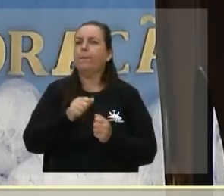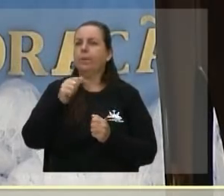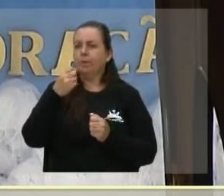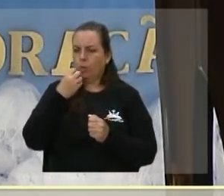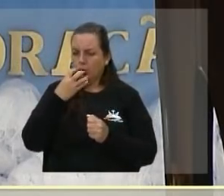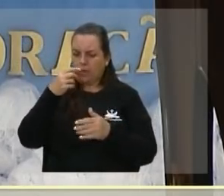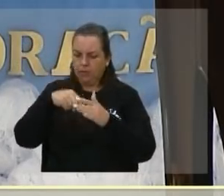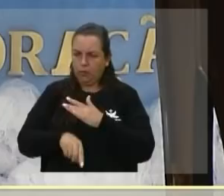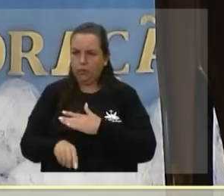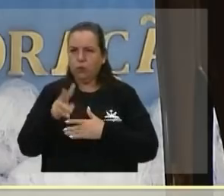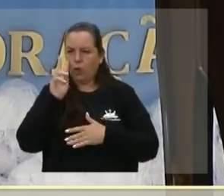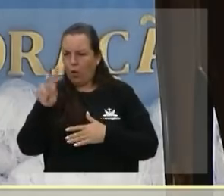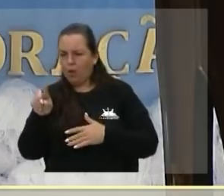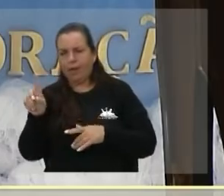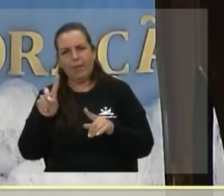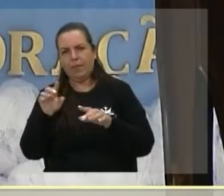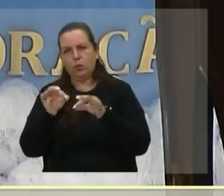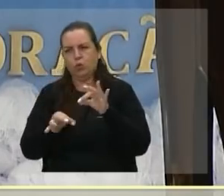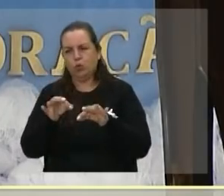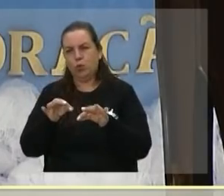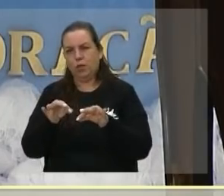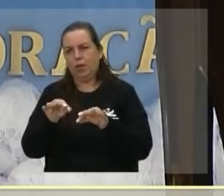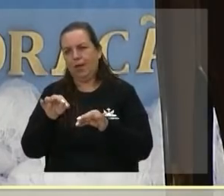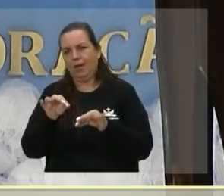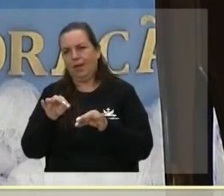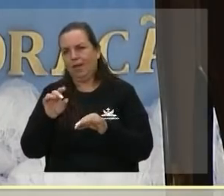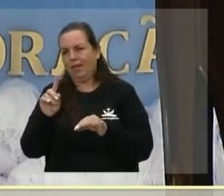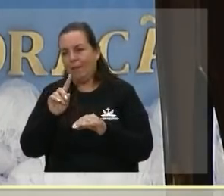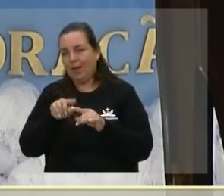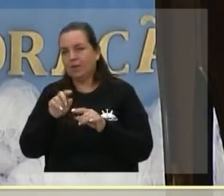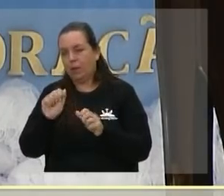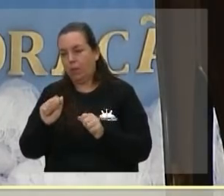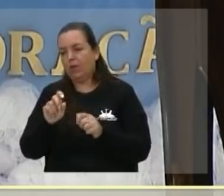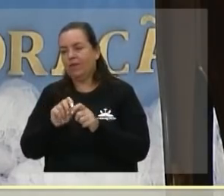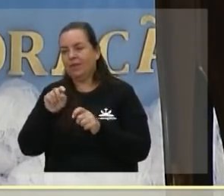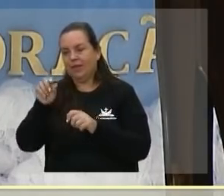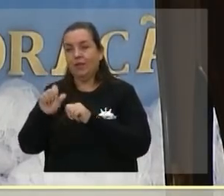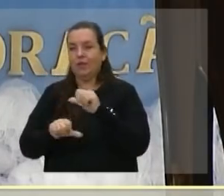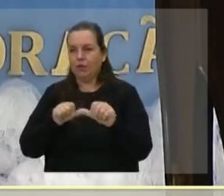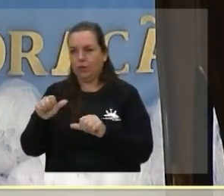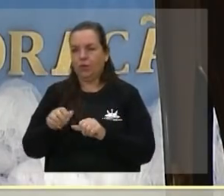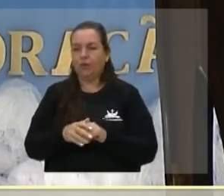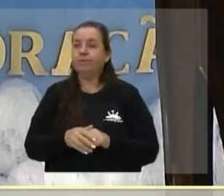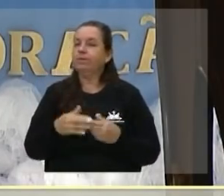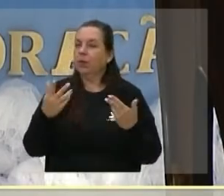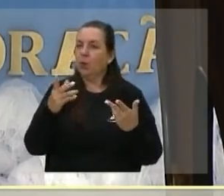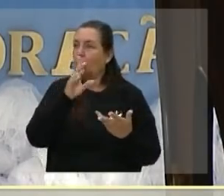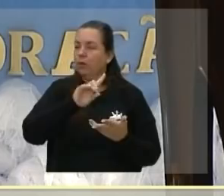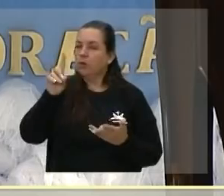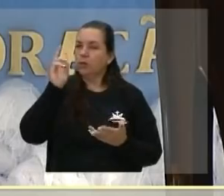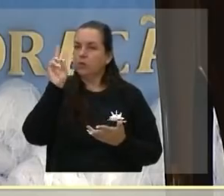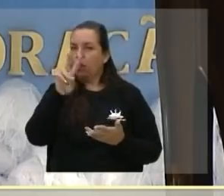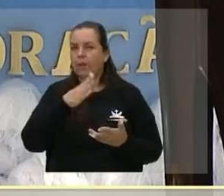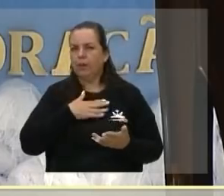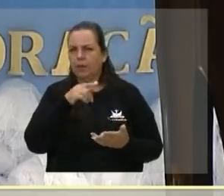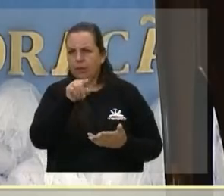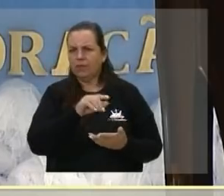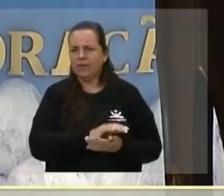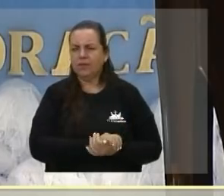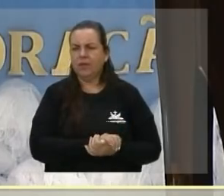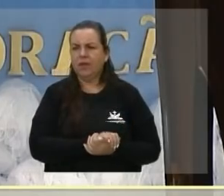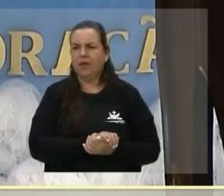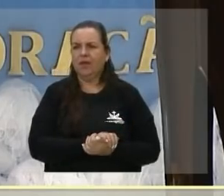o outro e não julga pelo que fez mas pelo que pode se tornar assim como deus olha para mim olha para